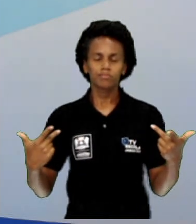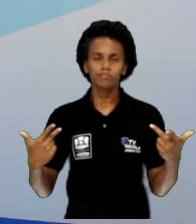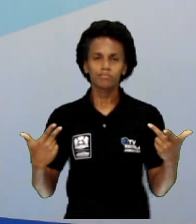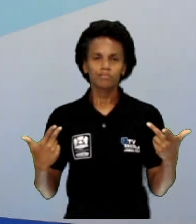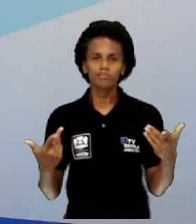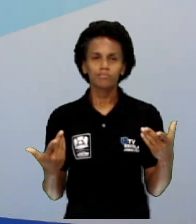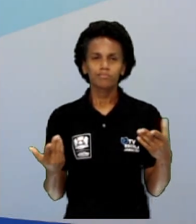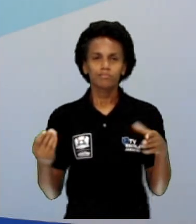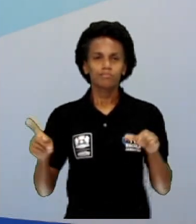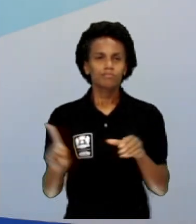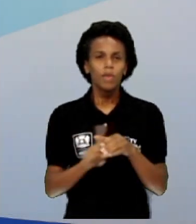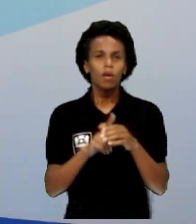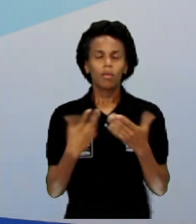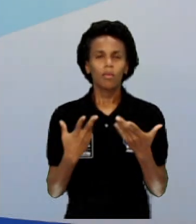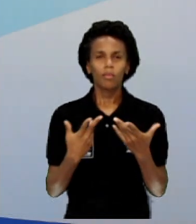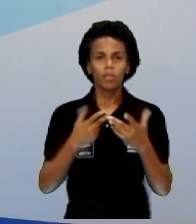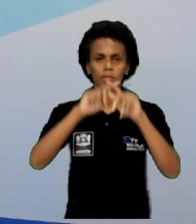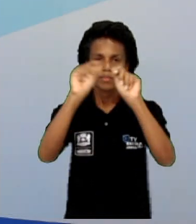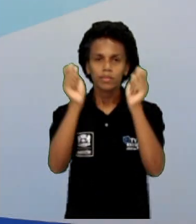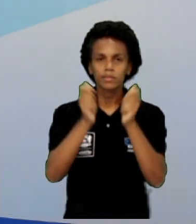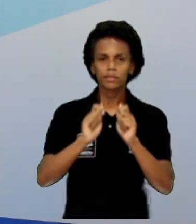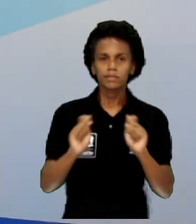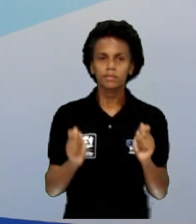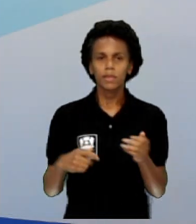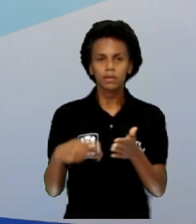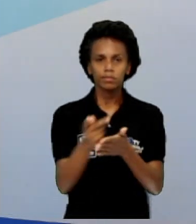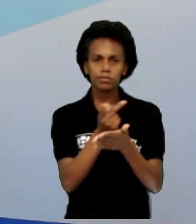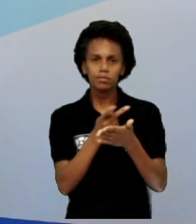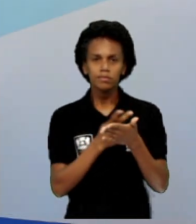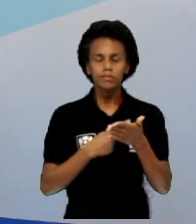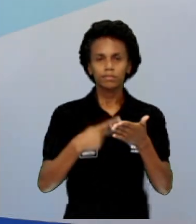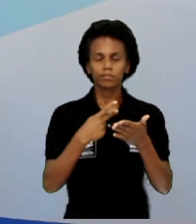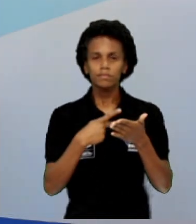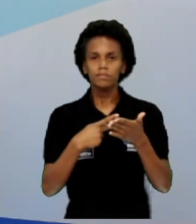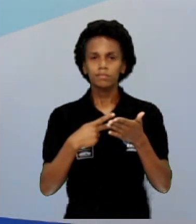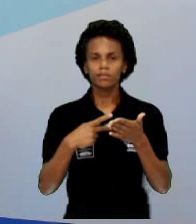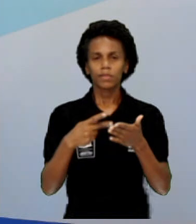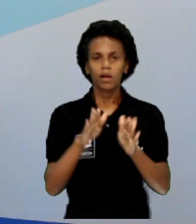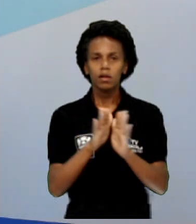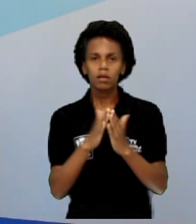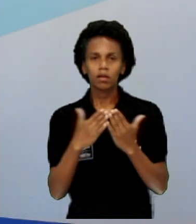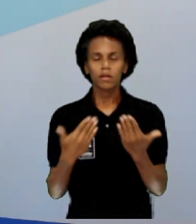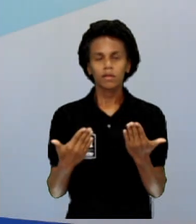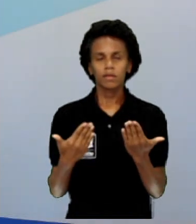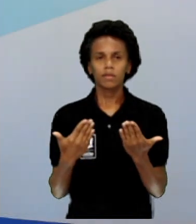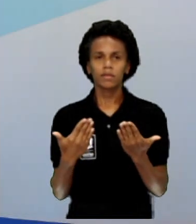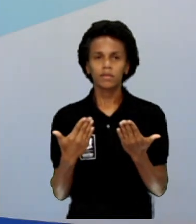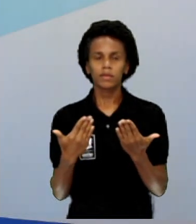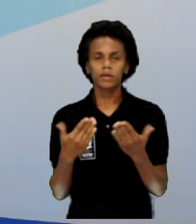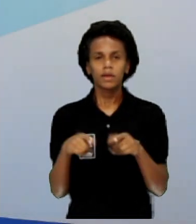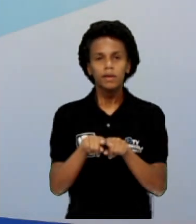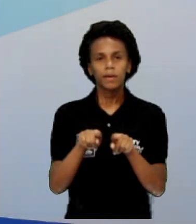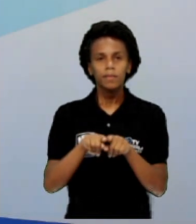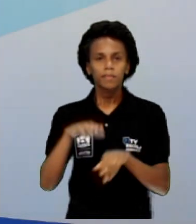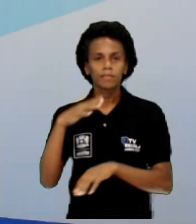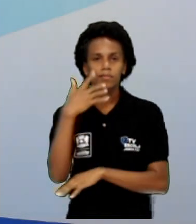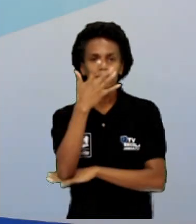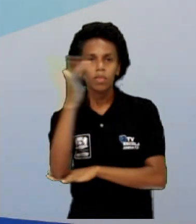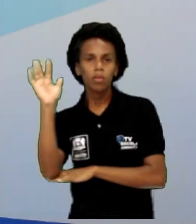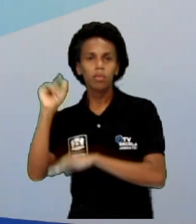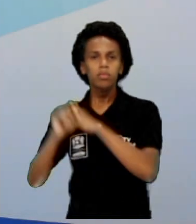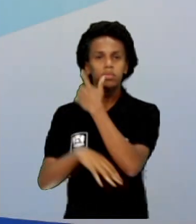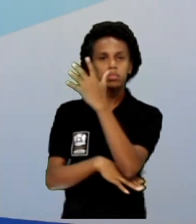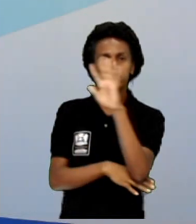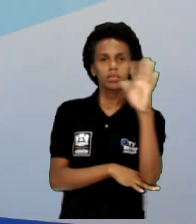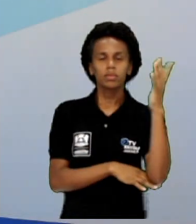de papel, ilustração de livros. Nelas são explorados temas variados, tais como paisagem, natureza morta,